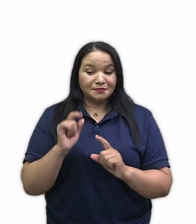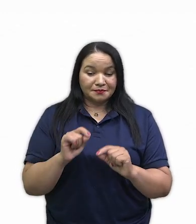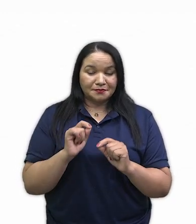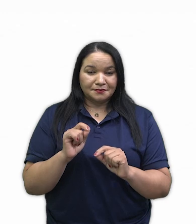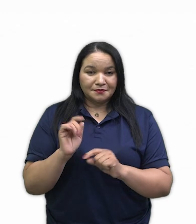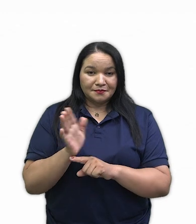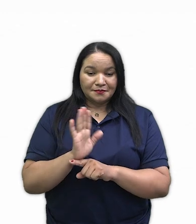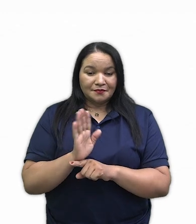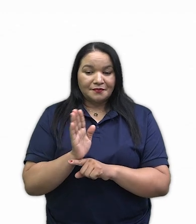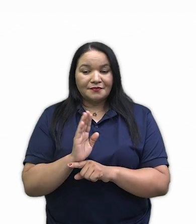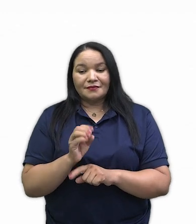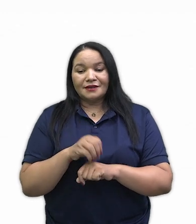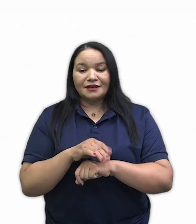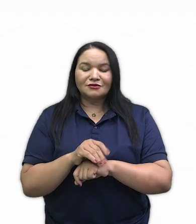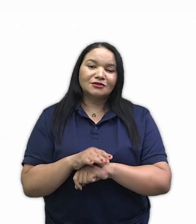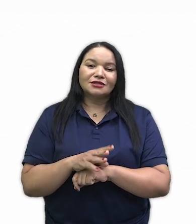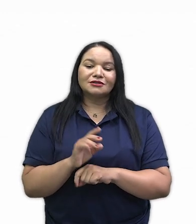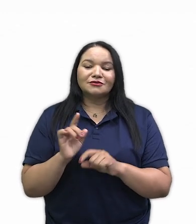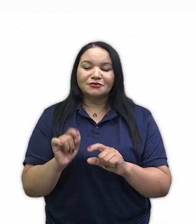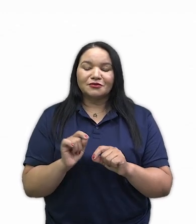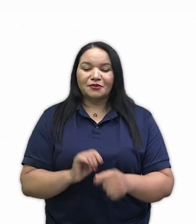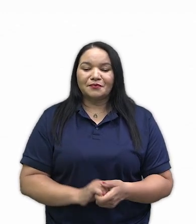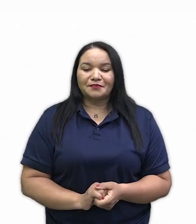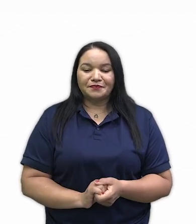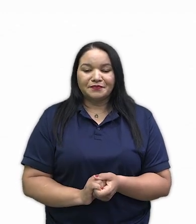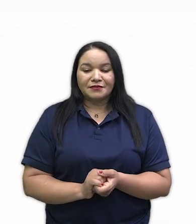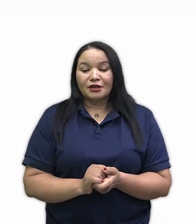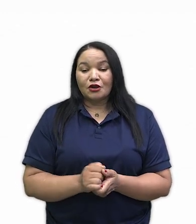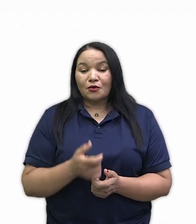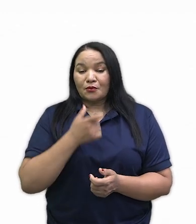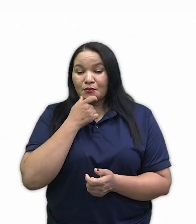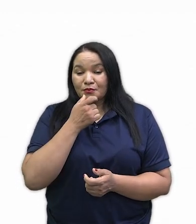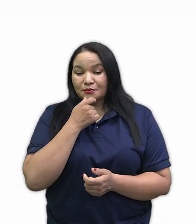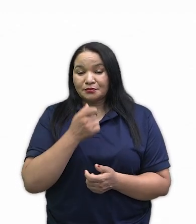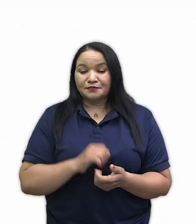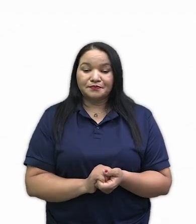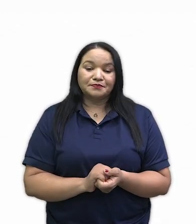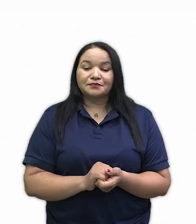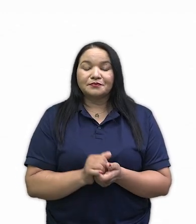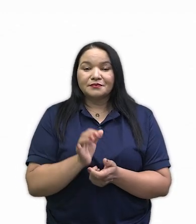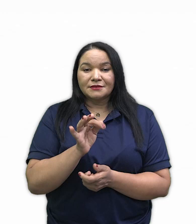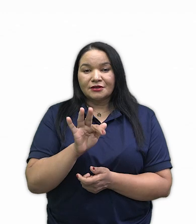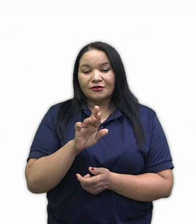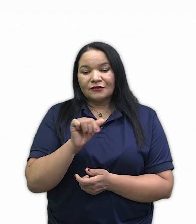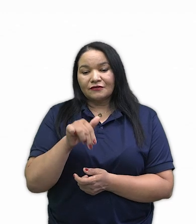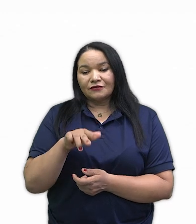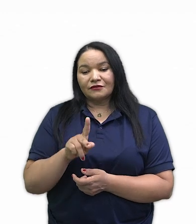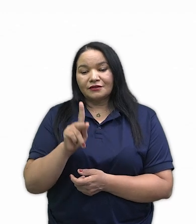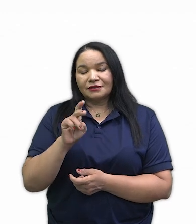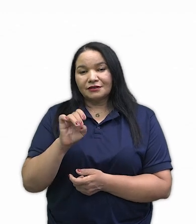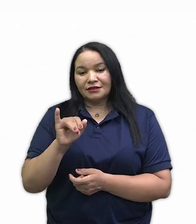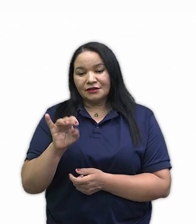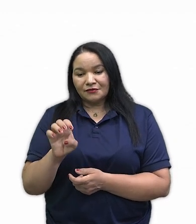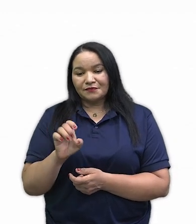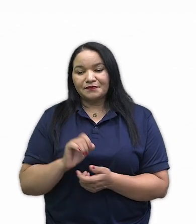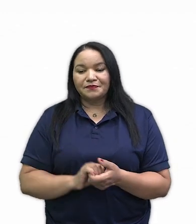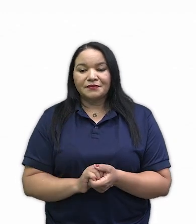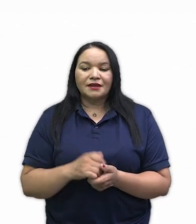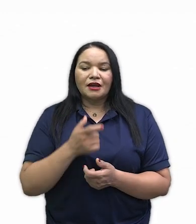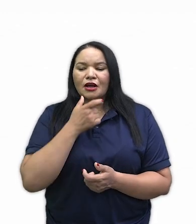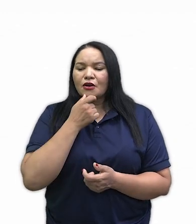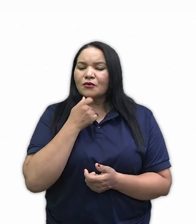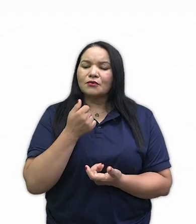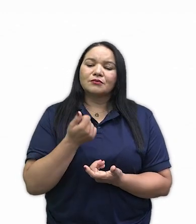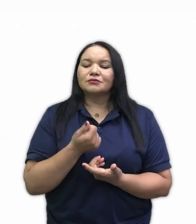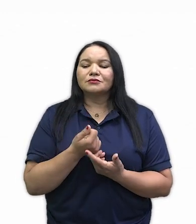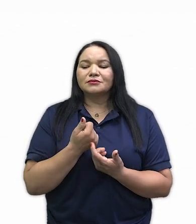Ouro? Existe um personagem lá chamado Frank Dunn, que é interpretado pelo Clint Eastwood,